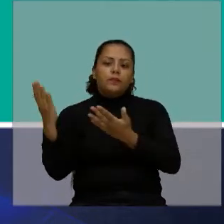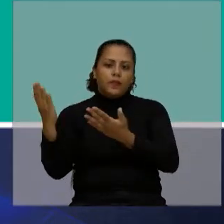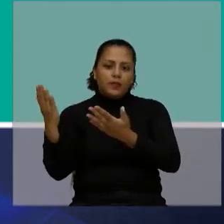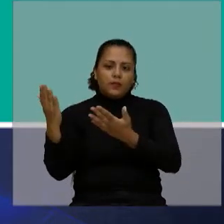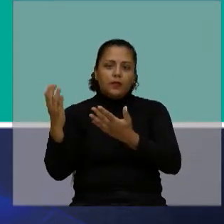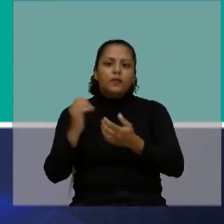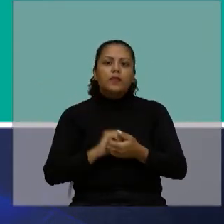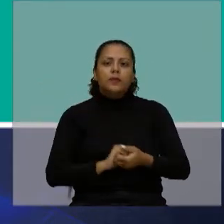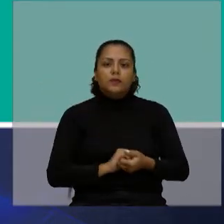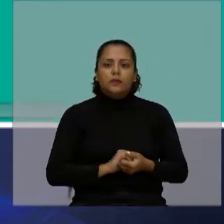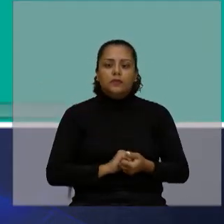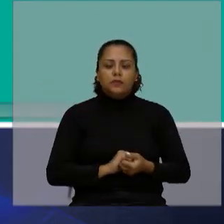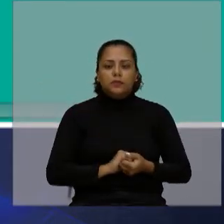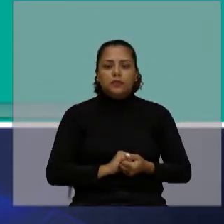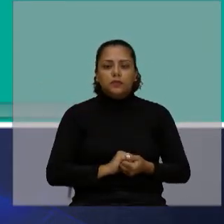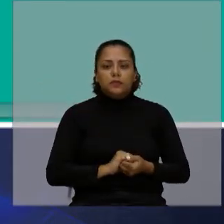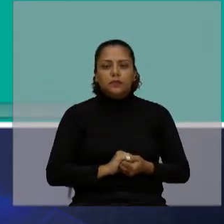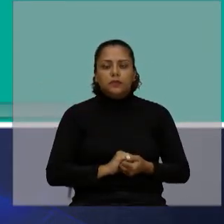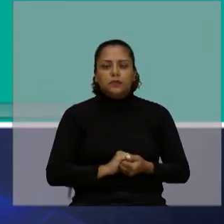carinho.